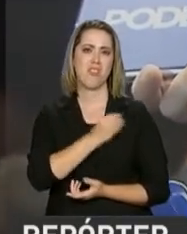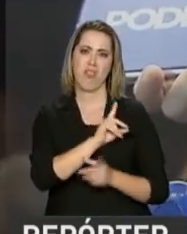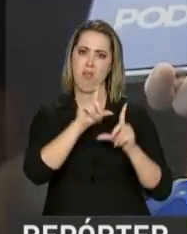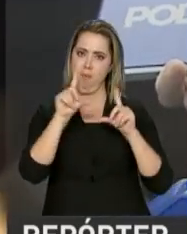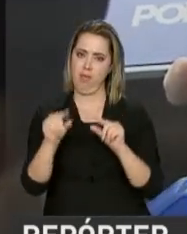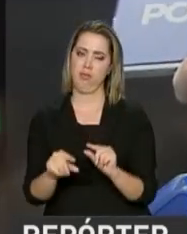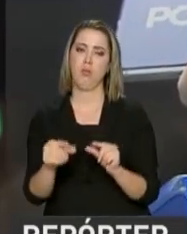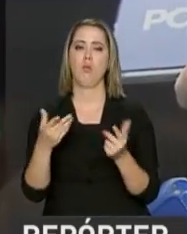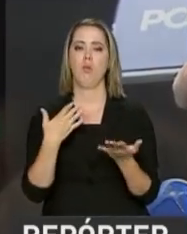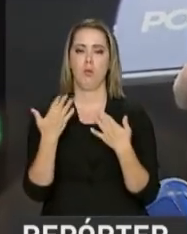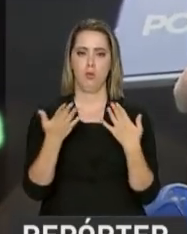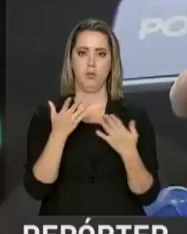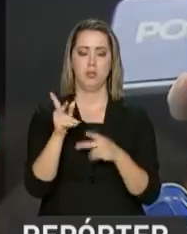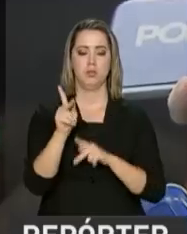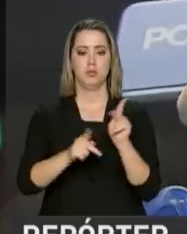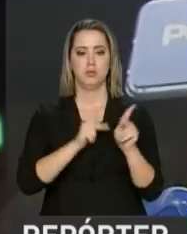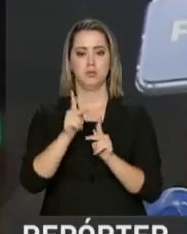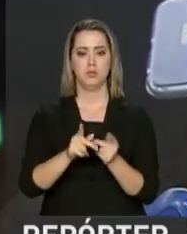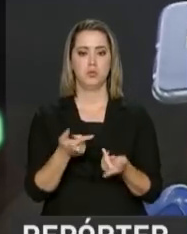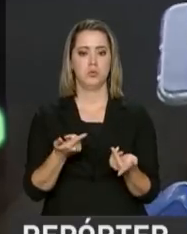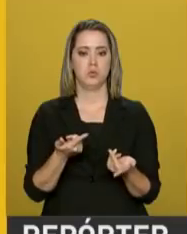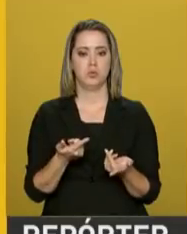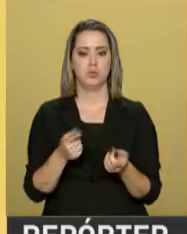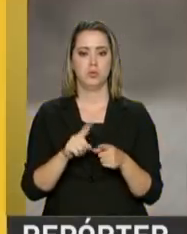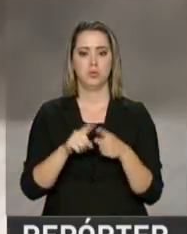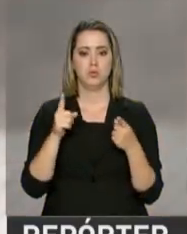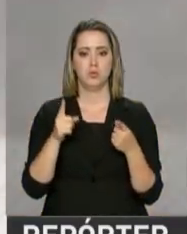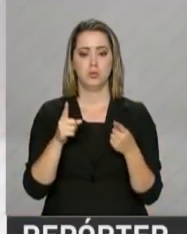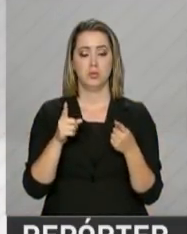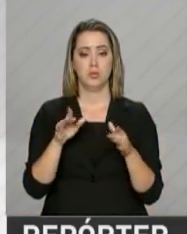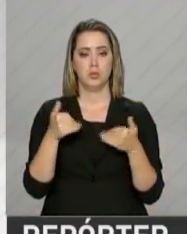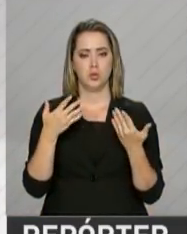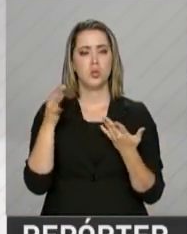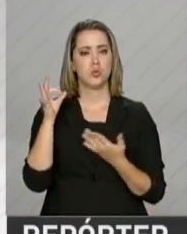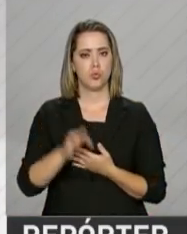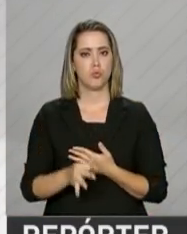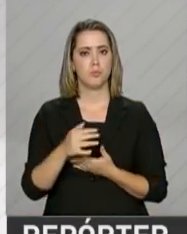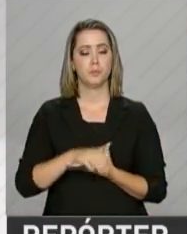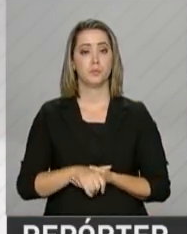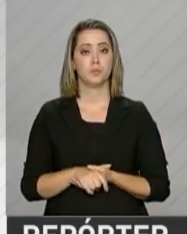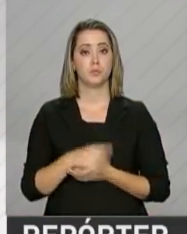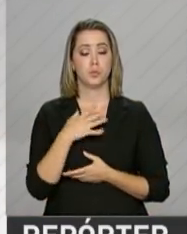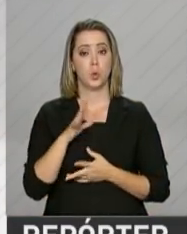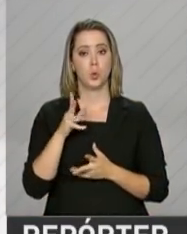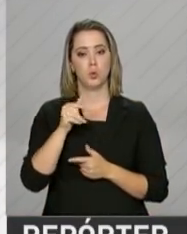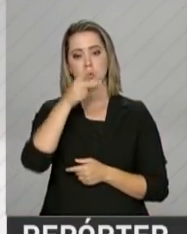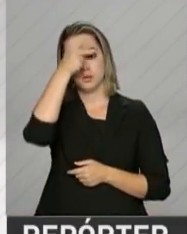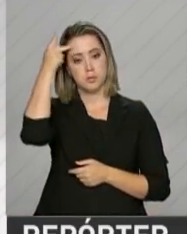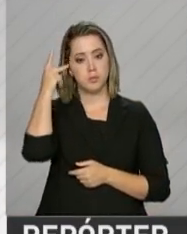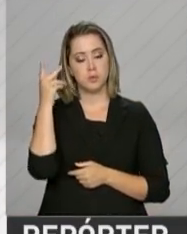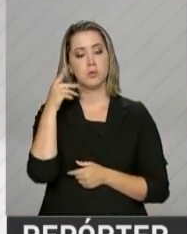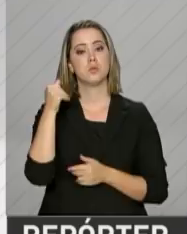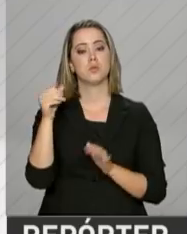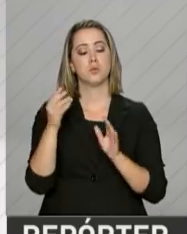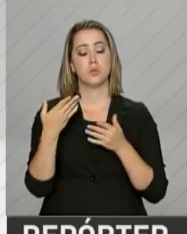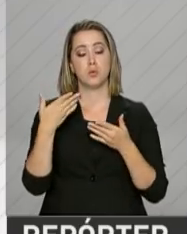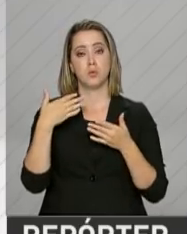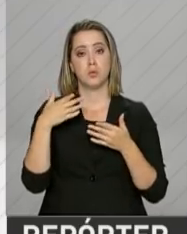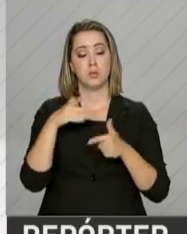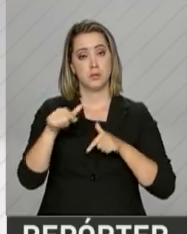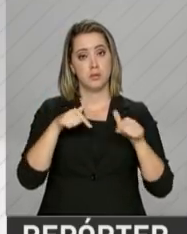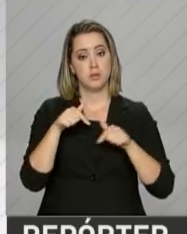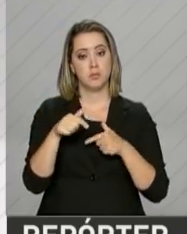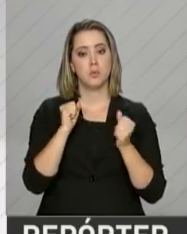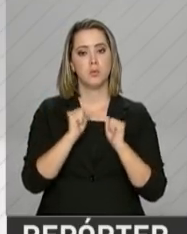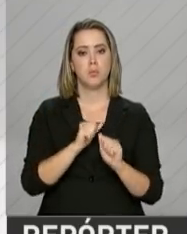ao restante da população Então eu acho que é justo pelo relatório todo mundo que está no mercado de trabalho poderá entrar na